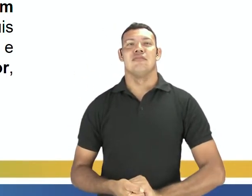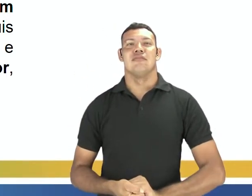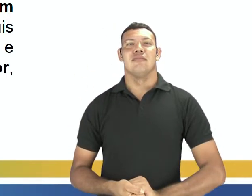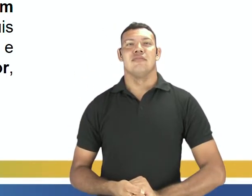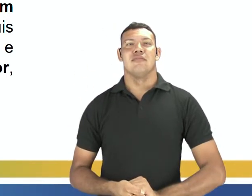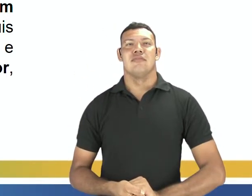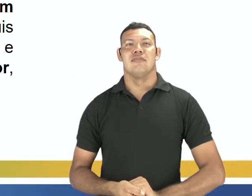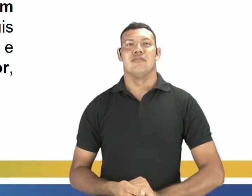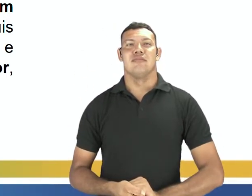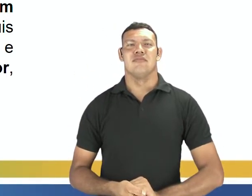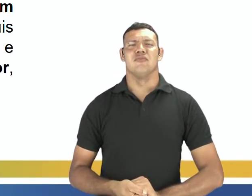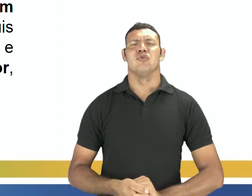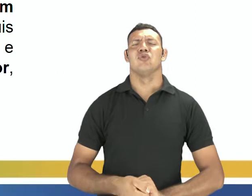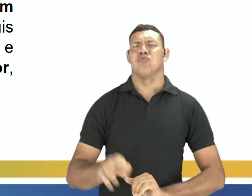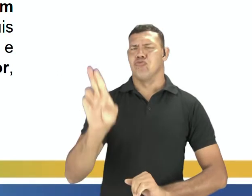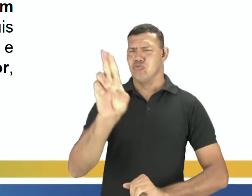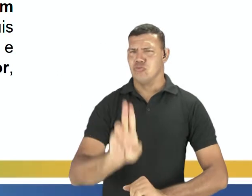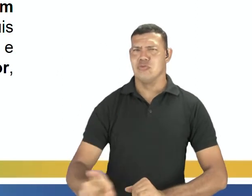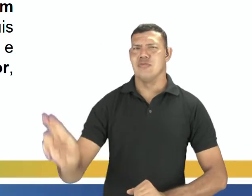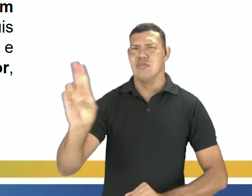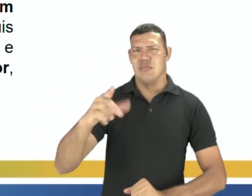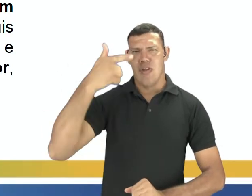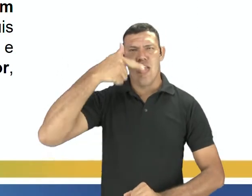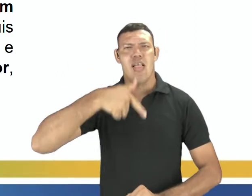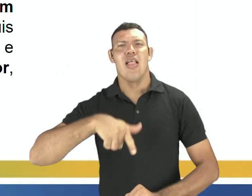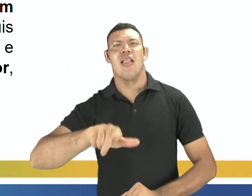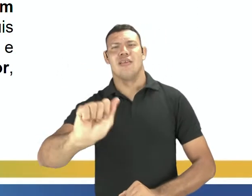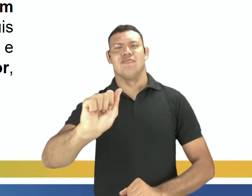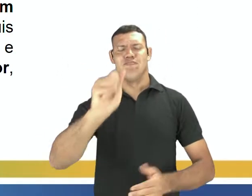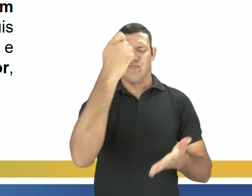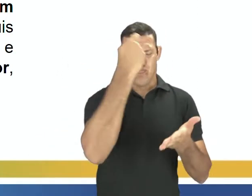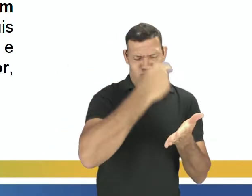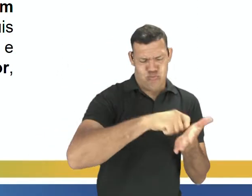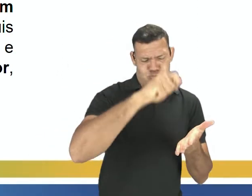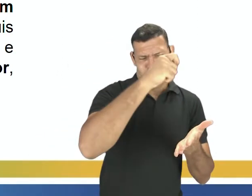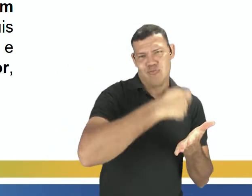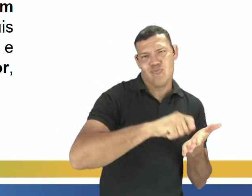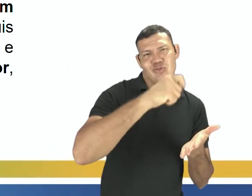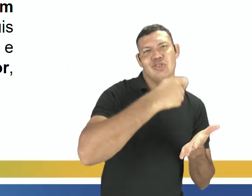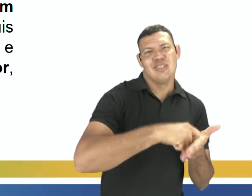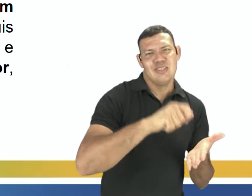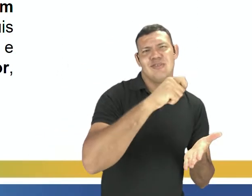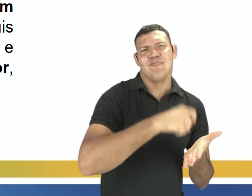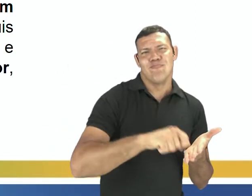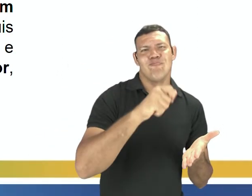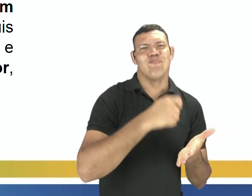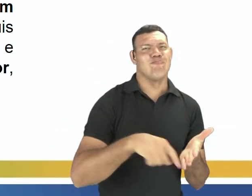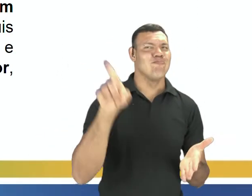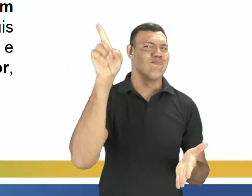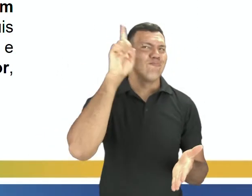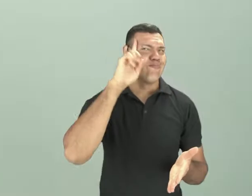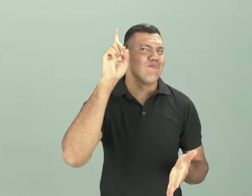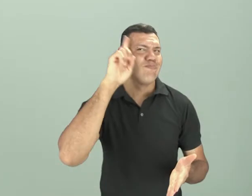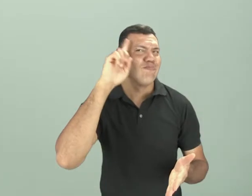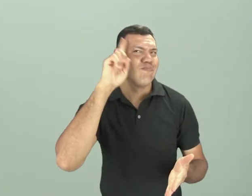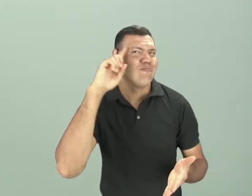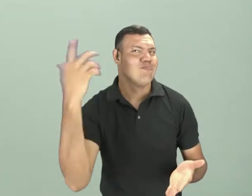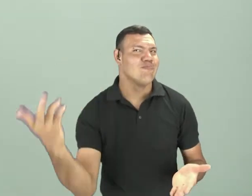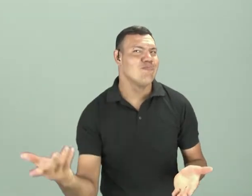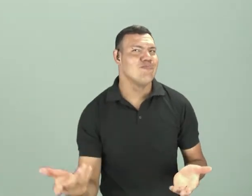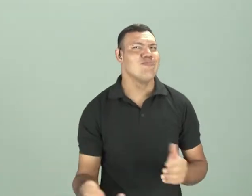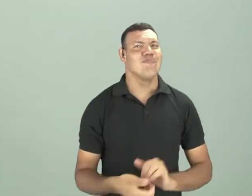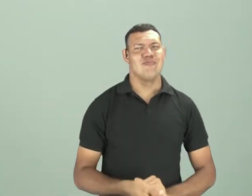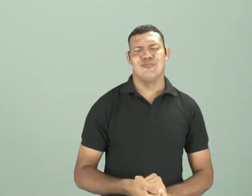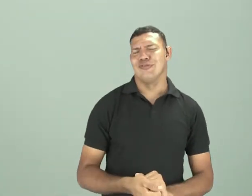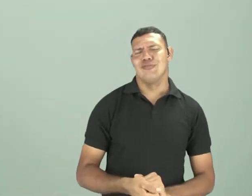Lispector usaram todo o seu talento linguístico ao escrever sobre coisas triviais para entreter. O que é triviais?